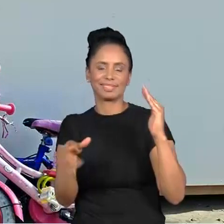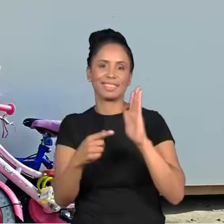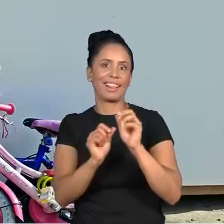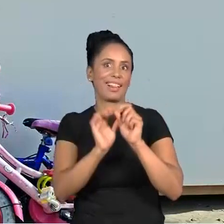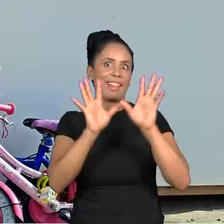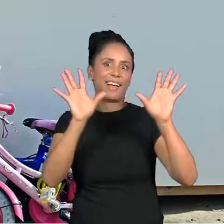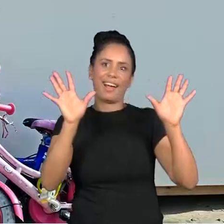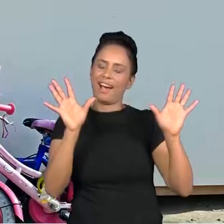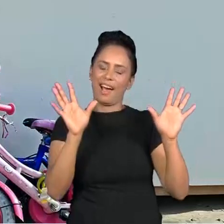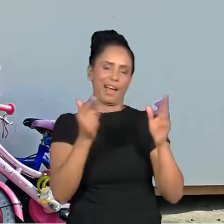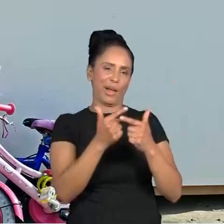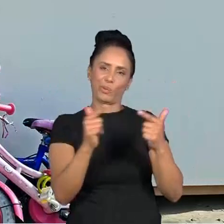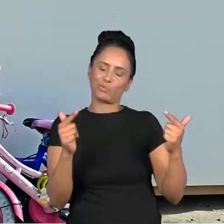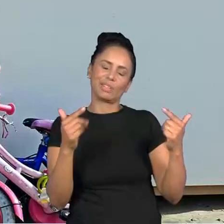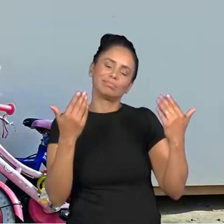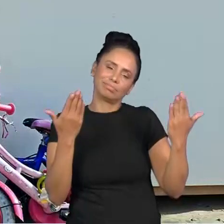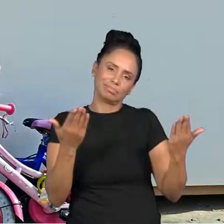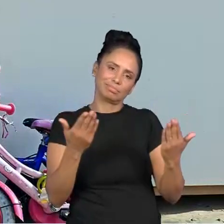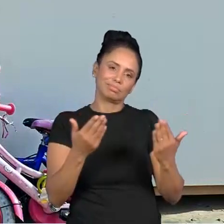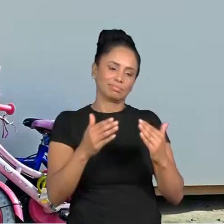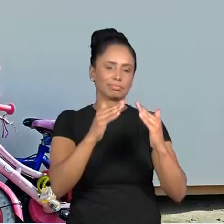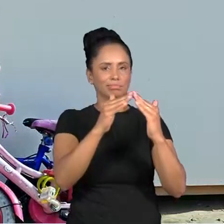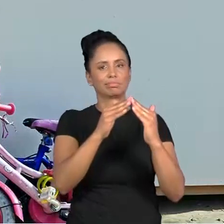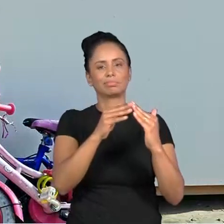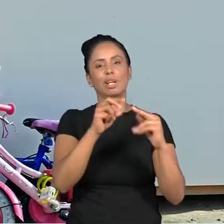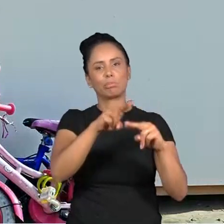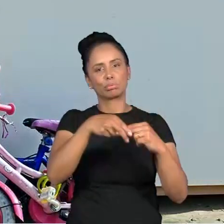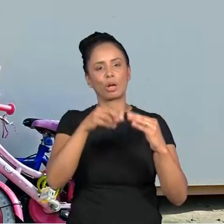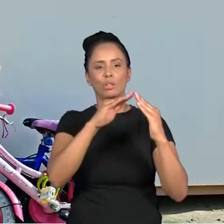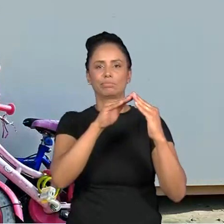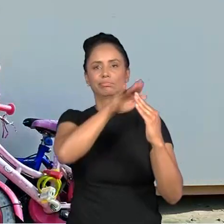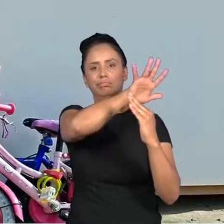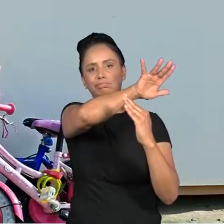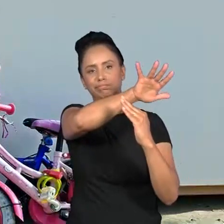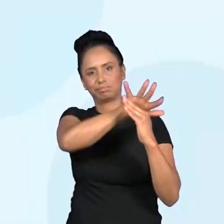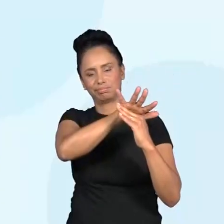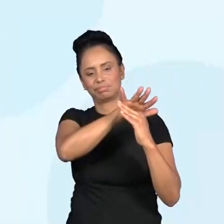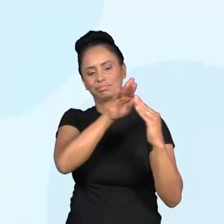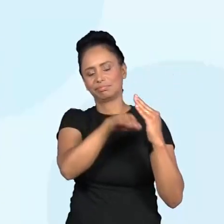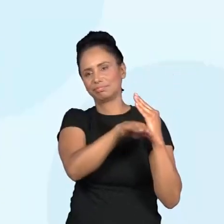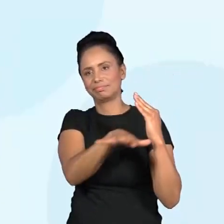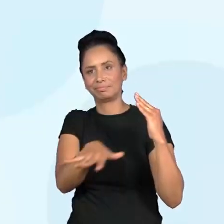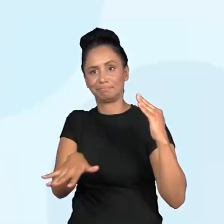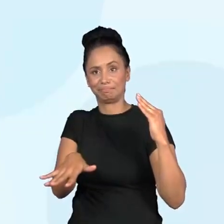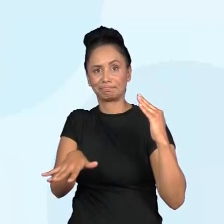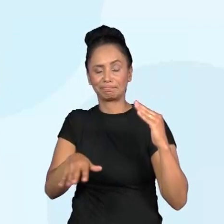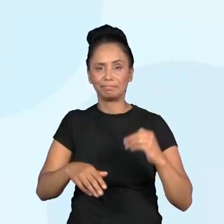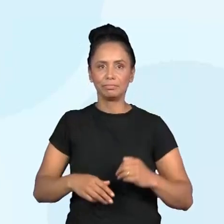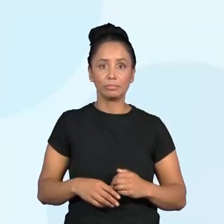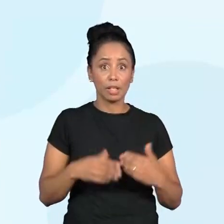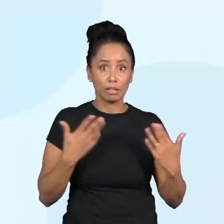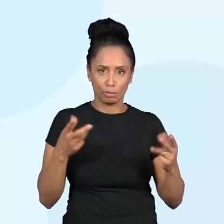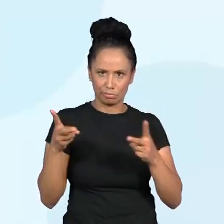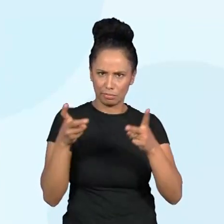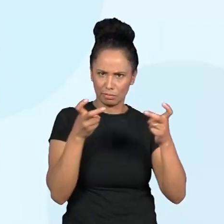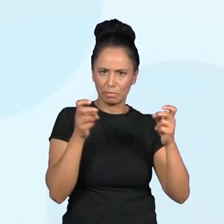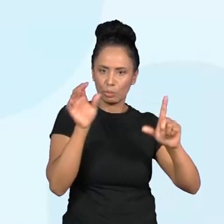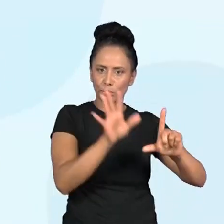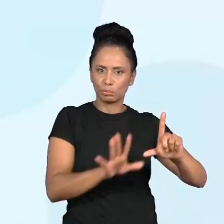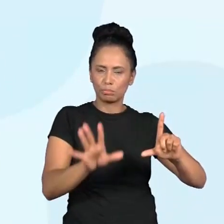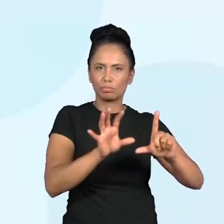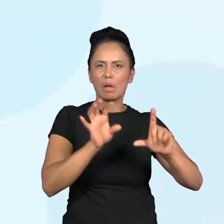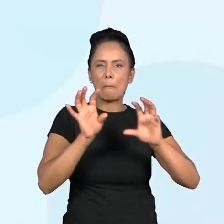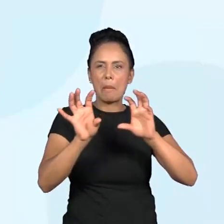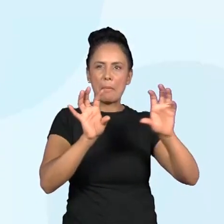claro como aqui na frente está. Muito bom. E depois de observar tudo isso, nós podemos ver